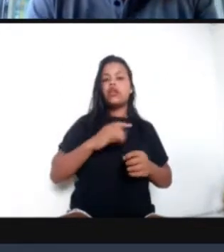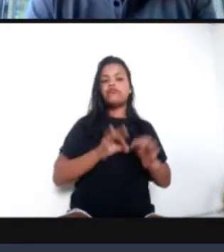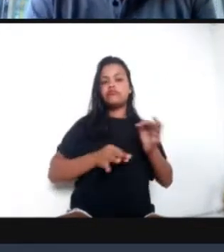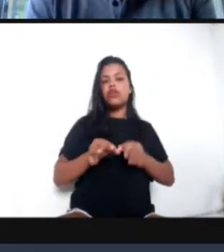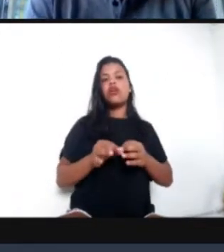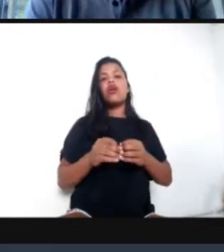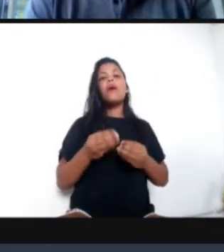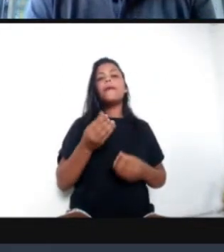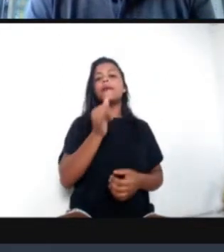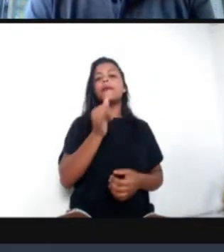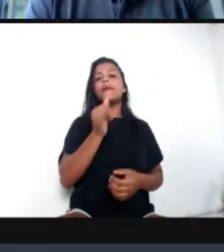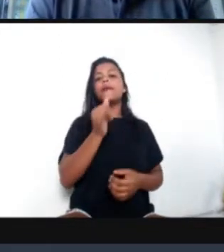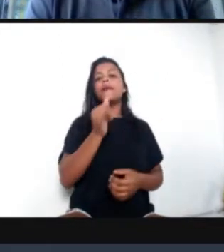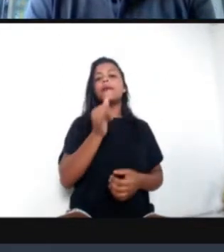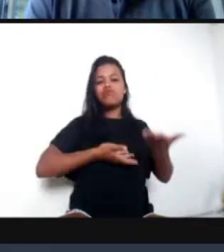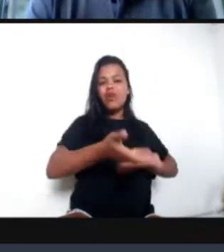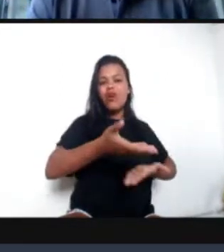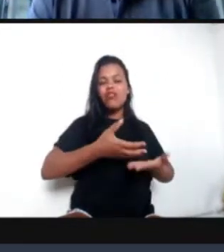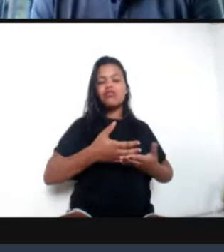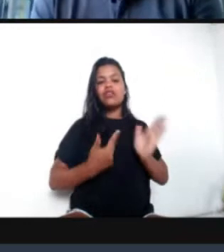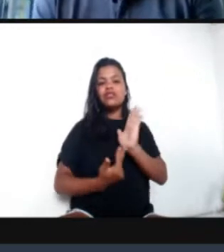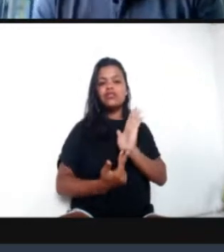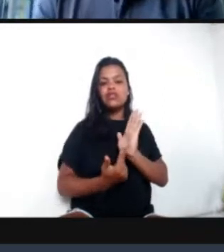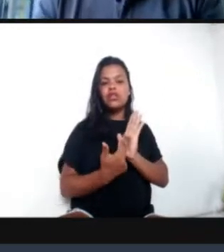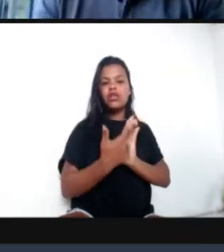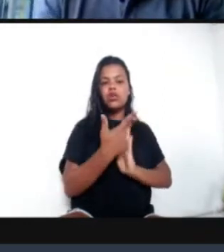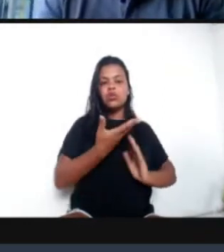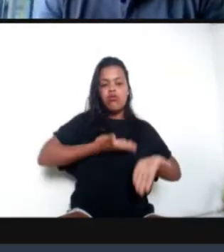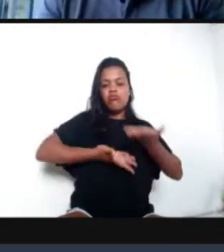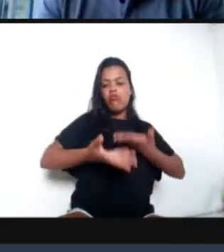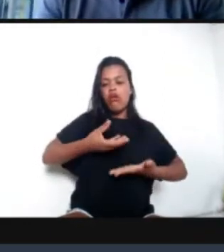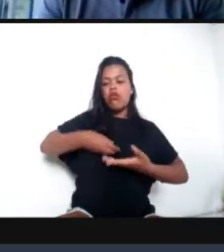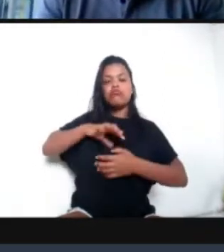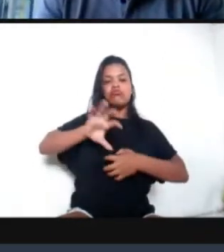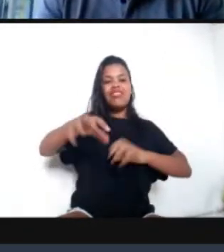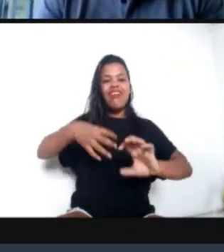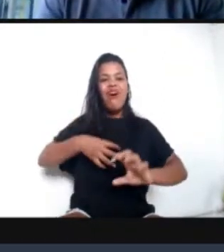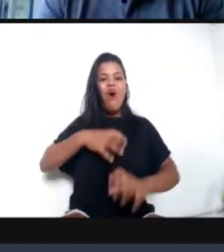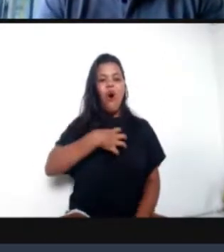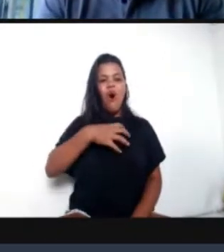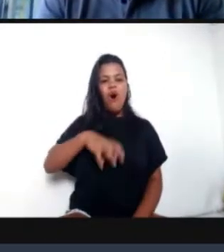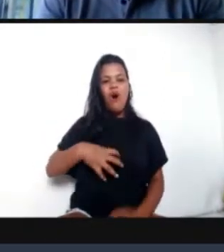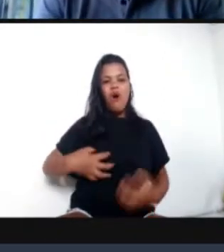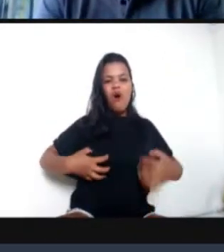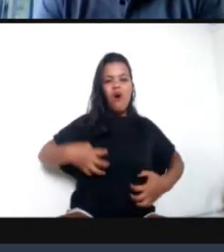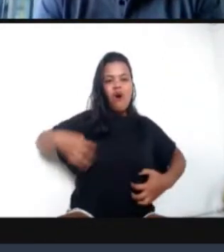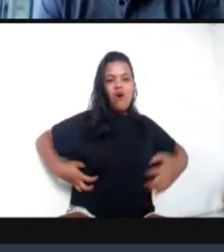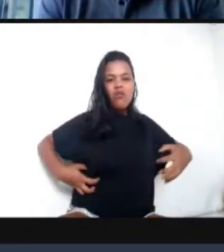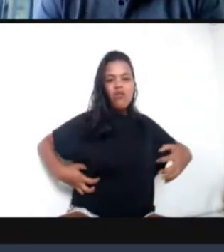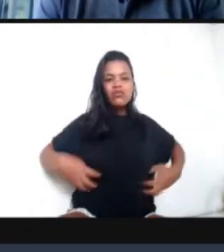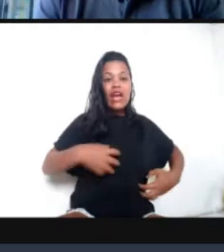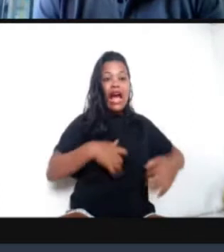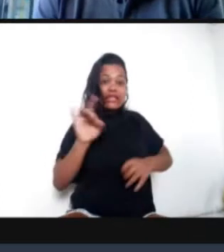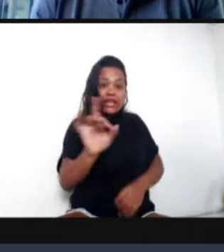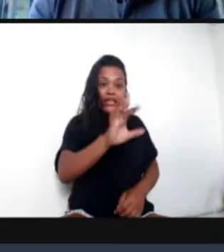sejam compatíveis, porque cada um tem suas moléculas diferenciadas. Ela tem algumas partes que são idênticas entre